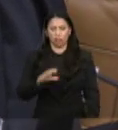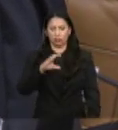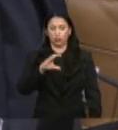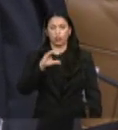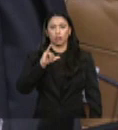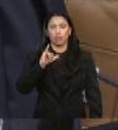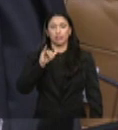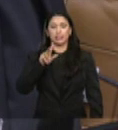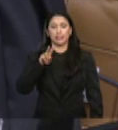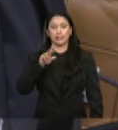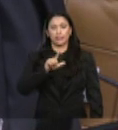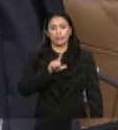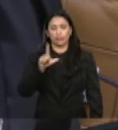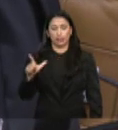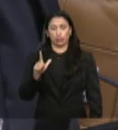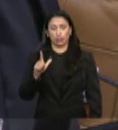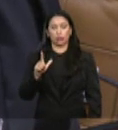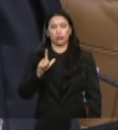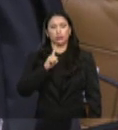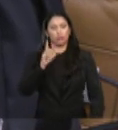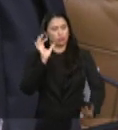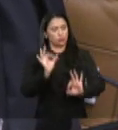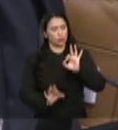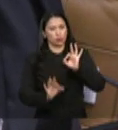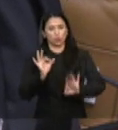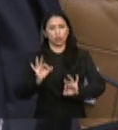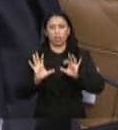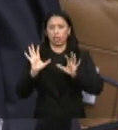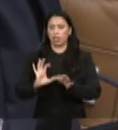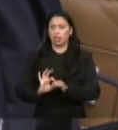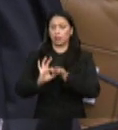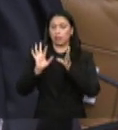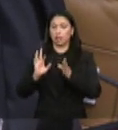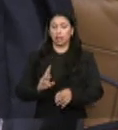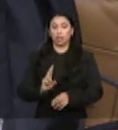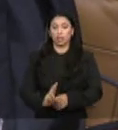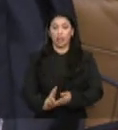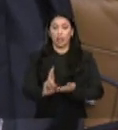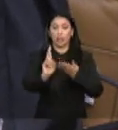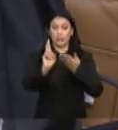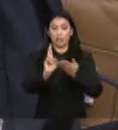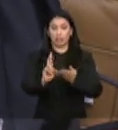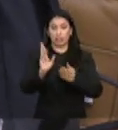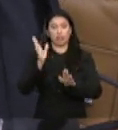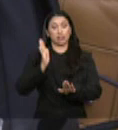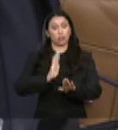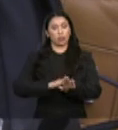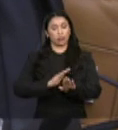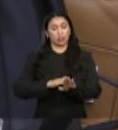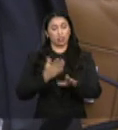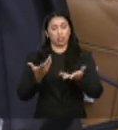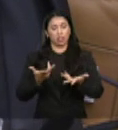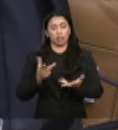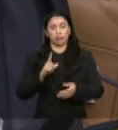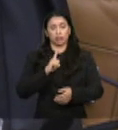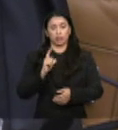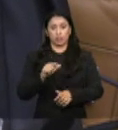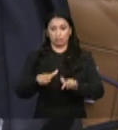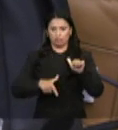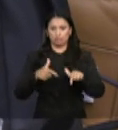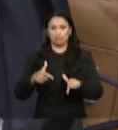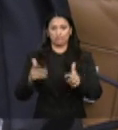inspirado na justiça na Liberdade na representação autêntica e na virtude